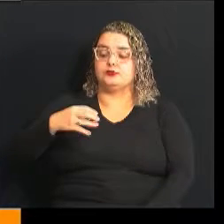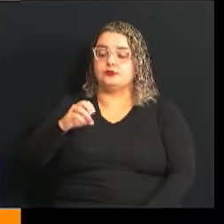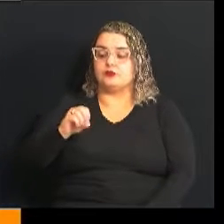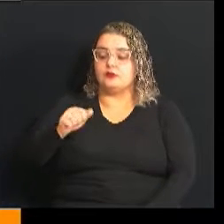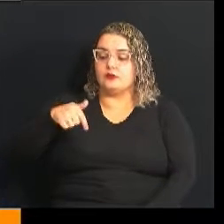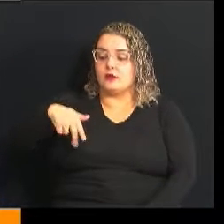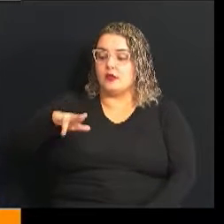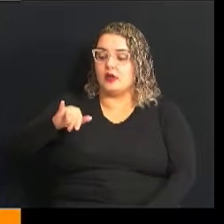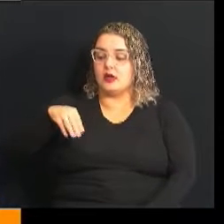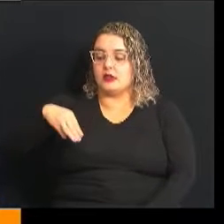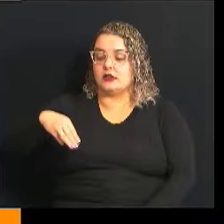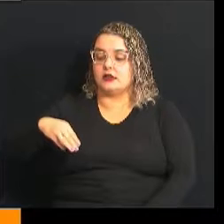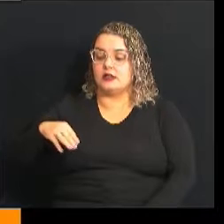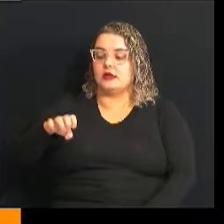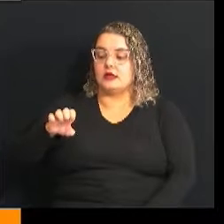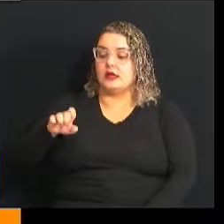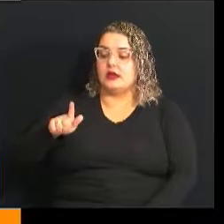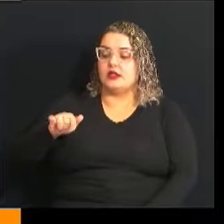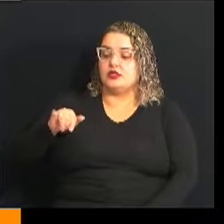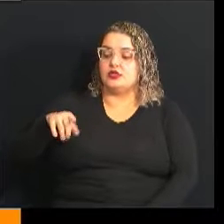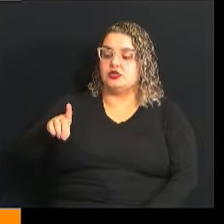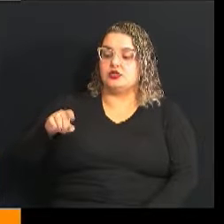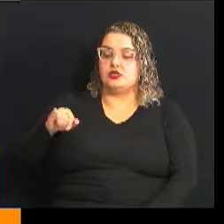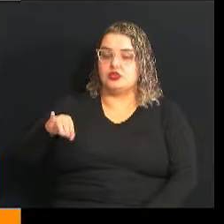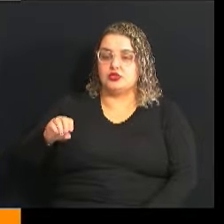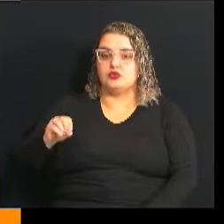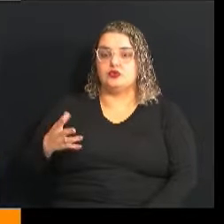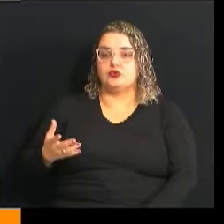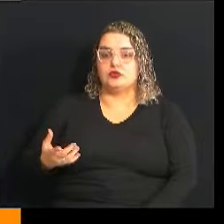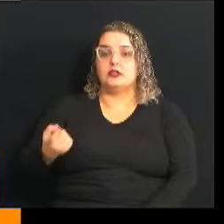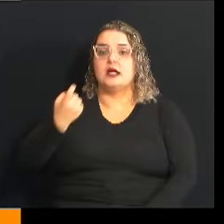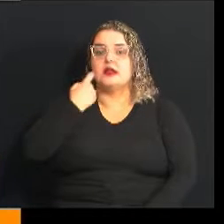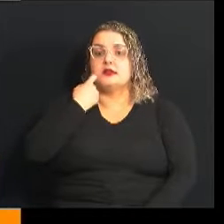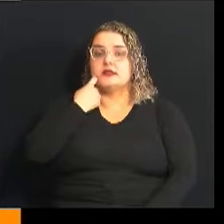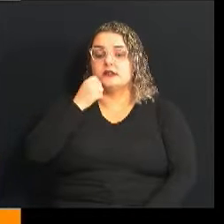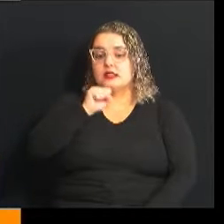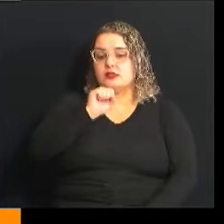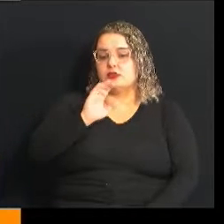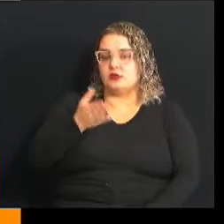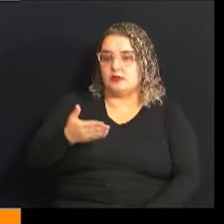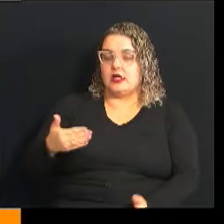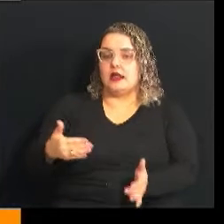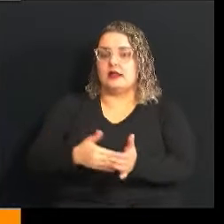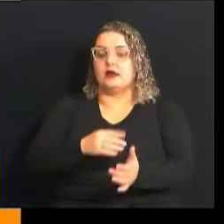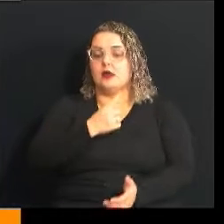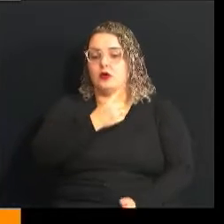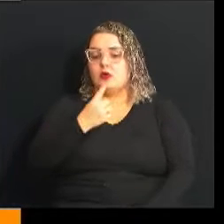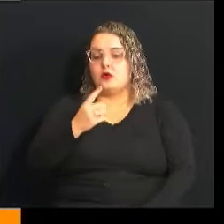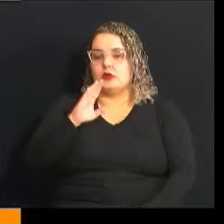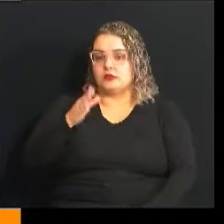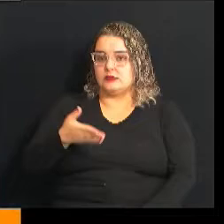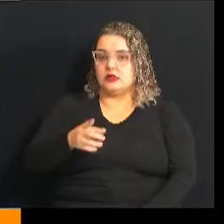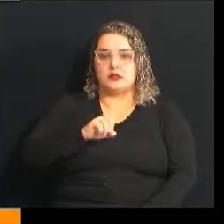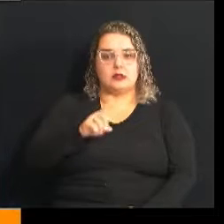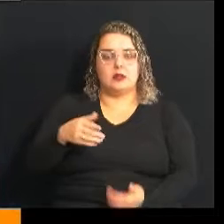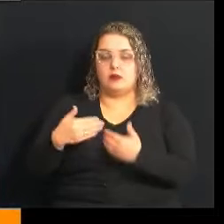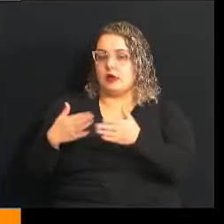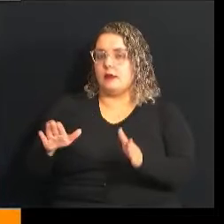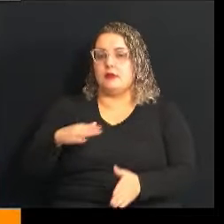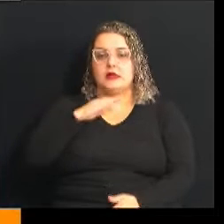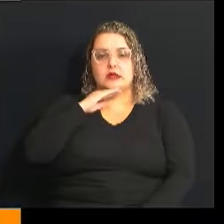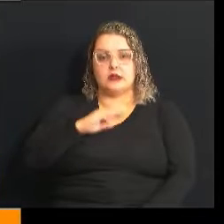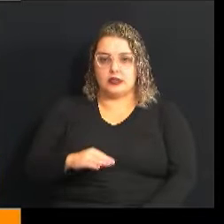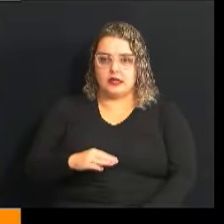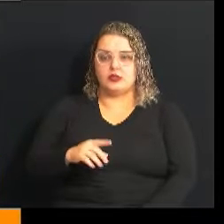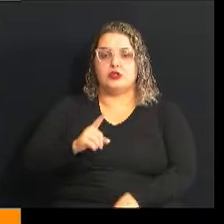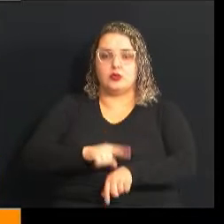com horários diferenciados. Na sexta funciona só das 8h30 às 11h30, não abre à tarde. Já nós temos